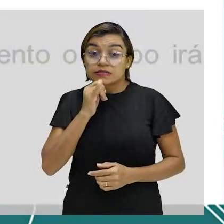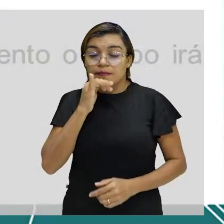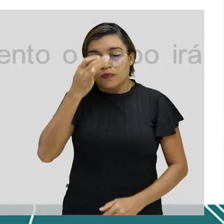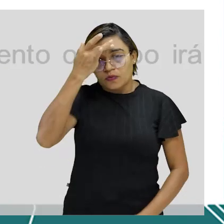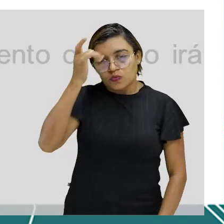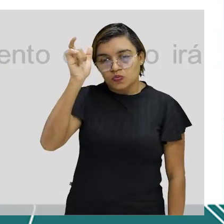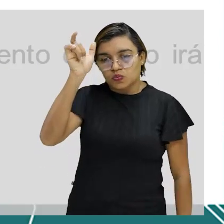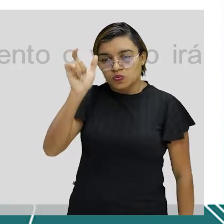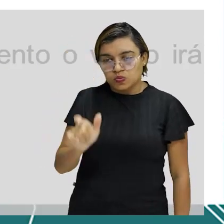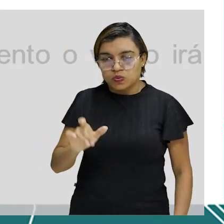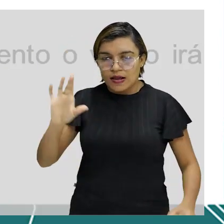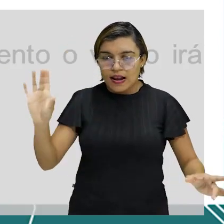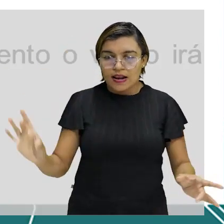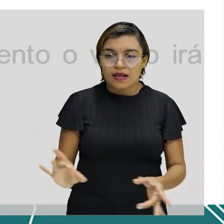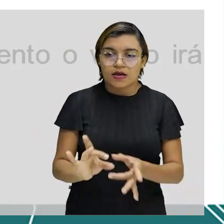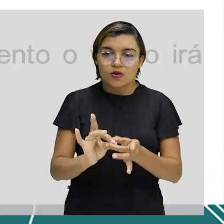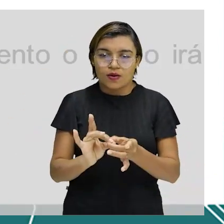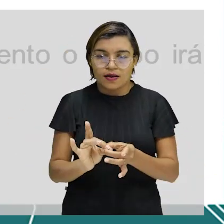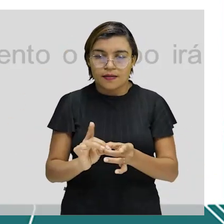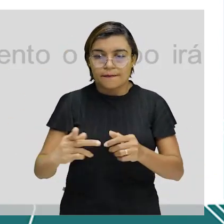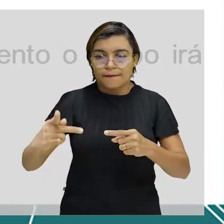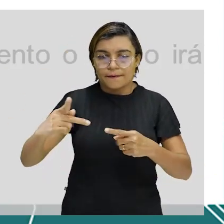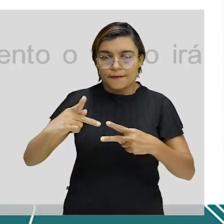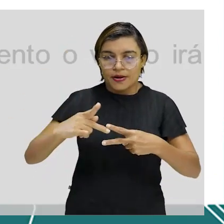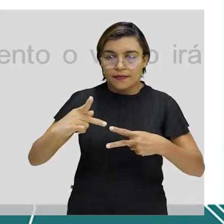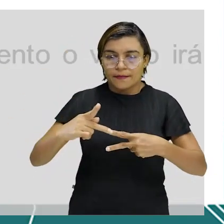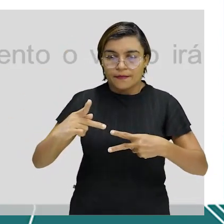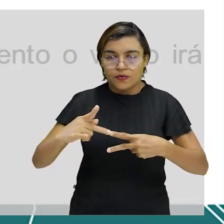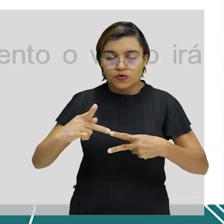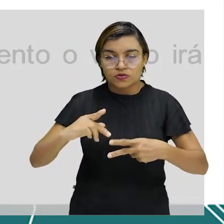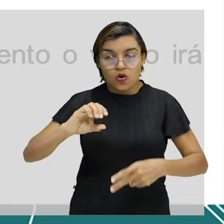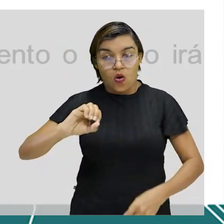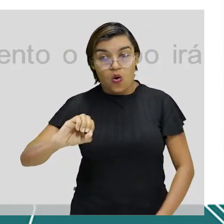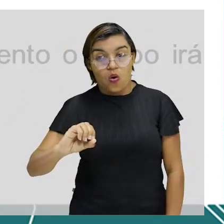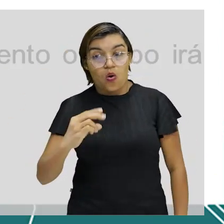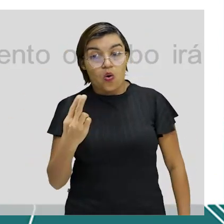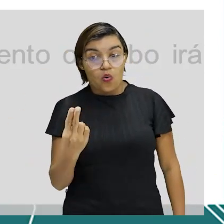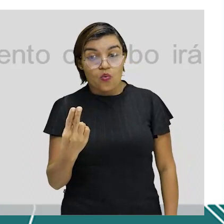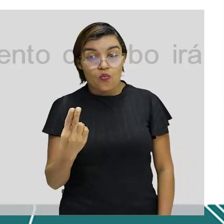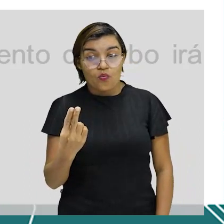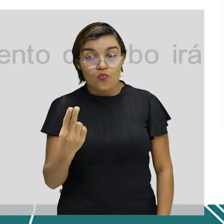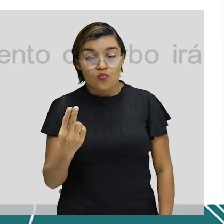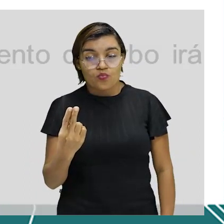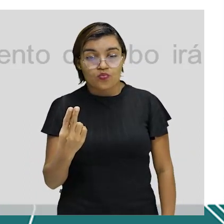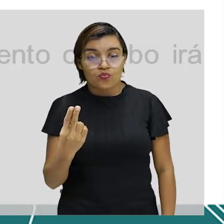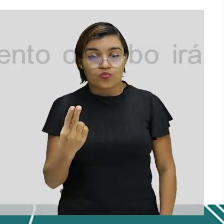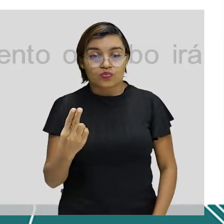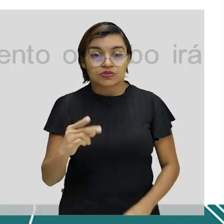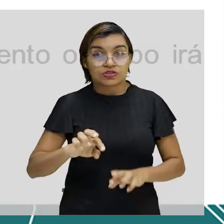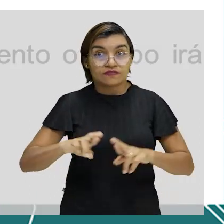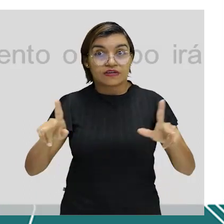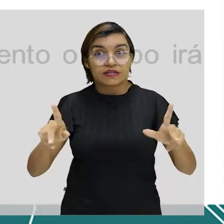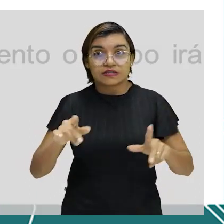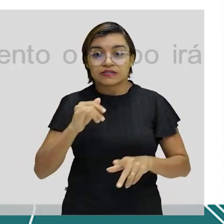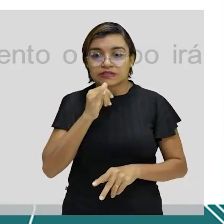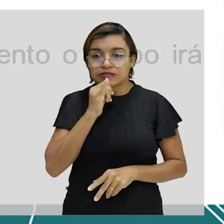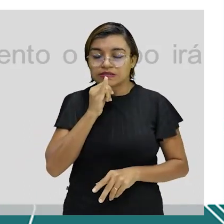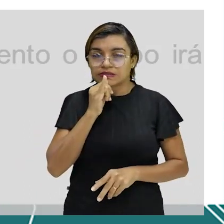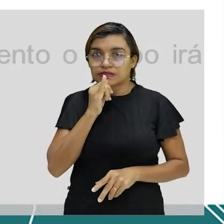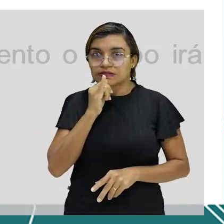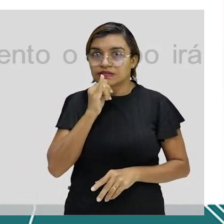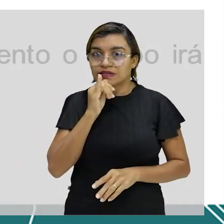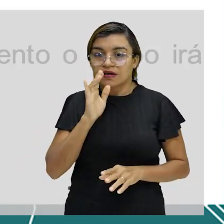sujeito vierem ligados pela preposição ou, que é diferente de ir, aliás, gente, falei preposição, né? Falei besteira,